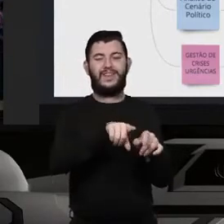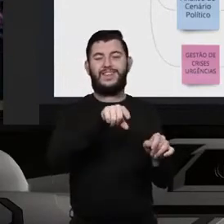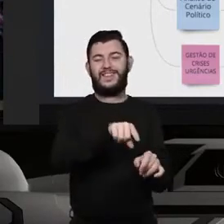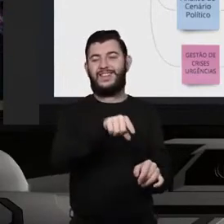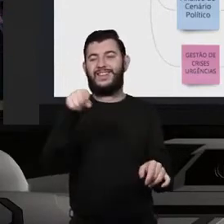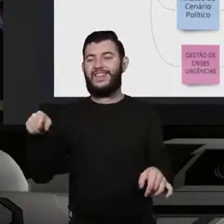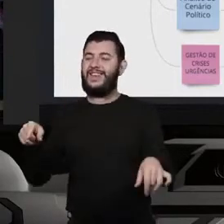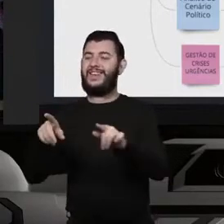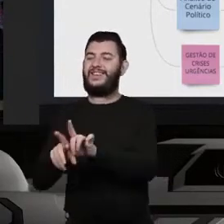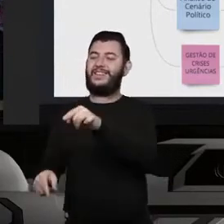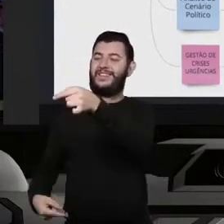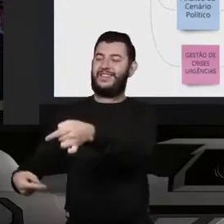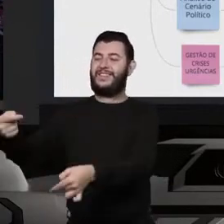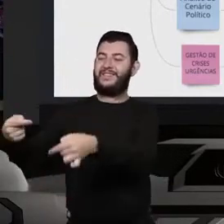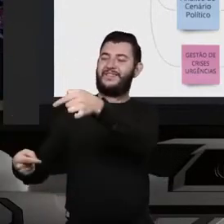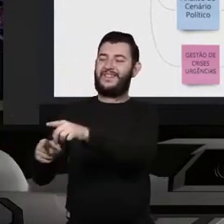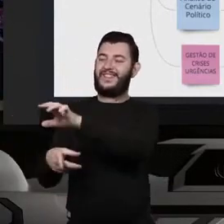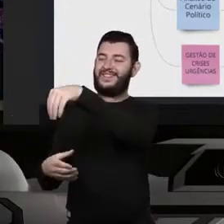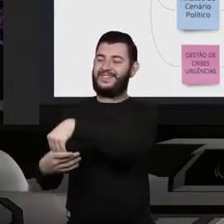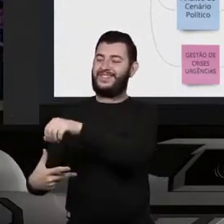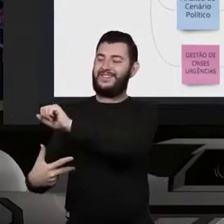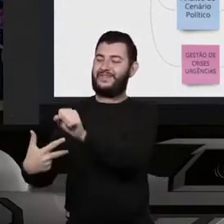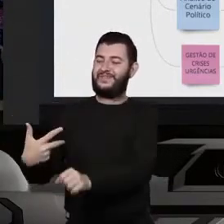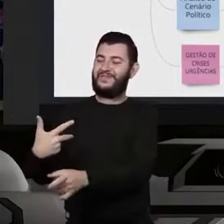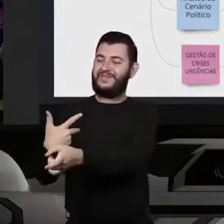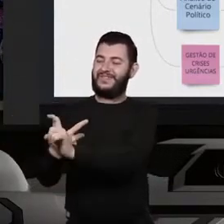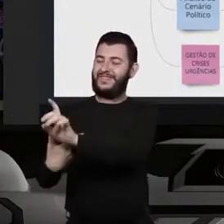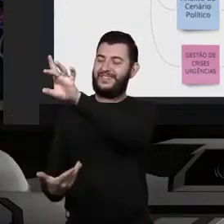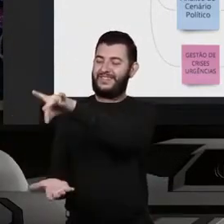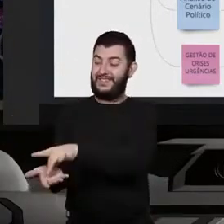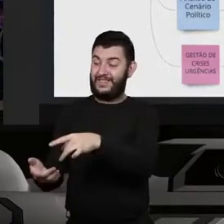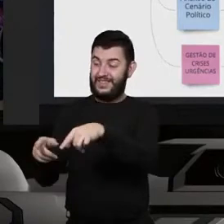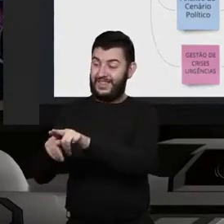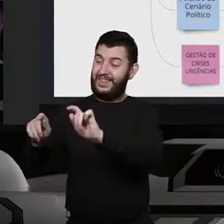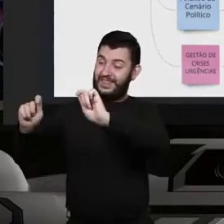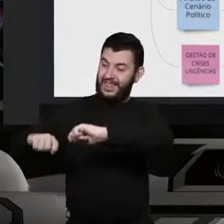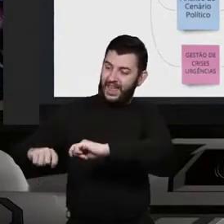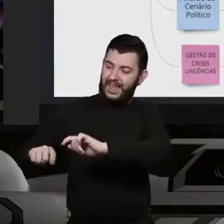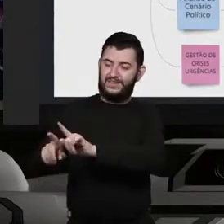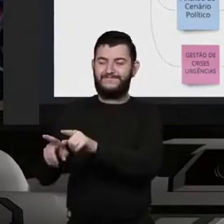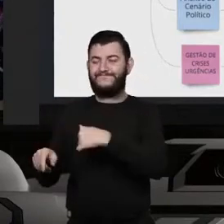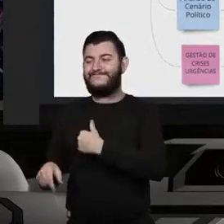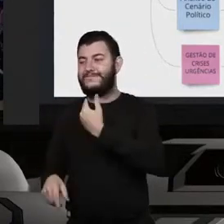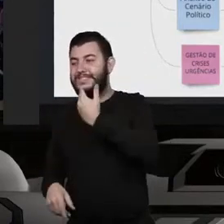No executivo. Então, tem espaço fiscal? Não tem. Há espaço normativo?